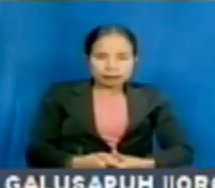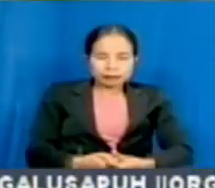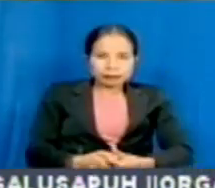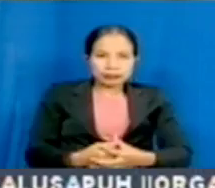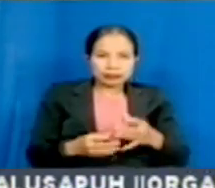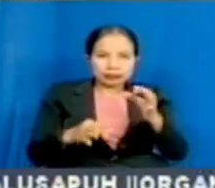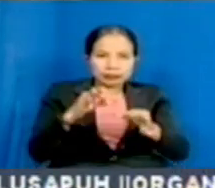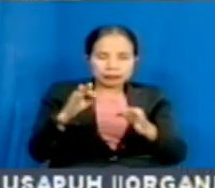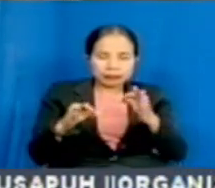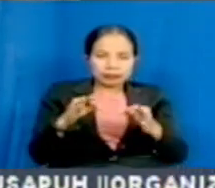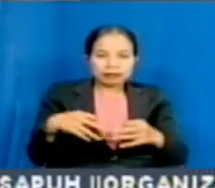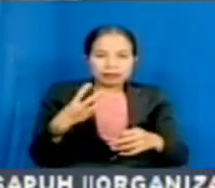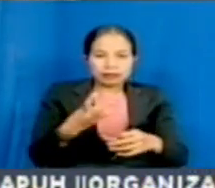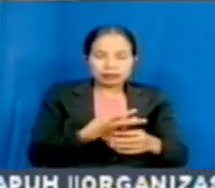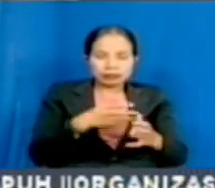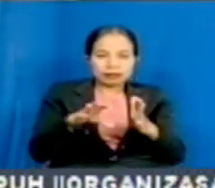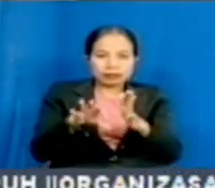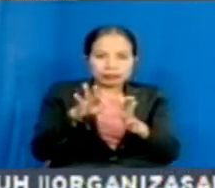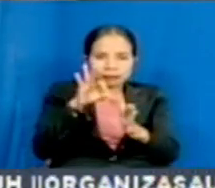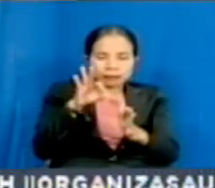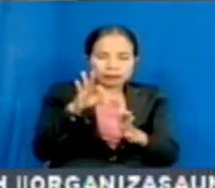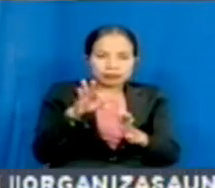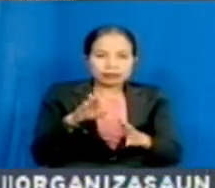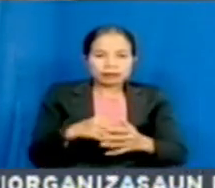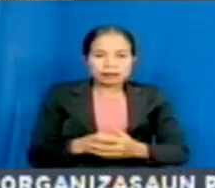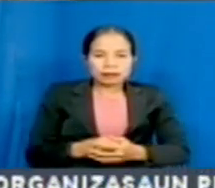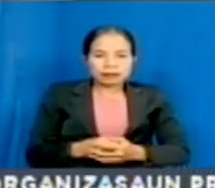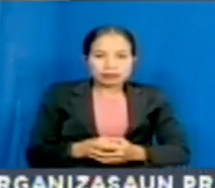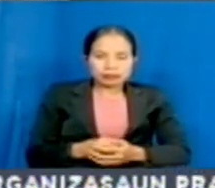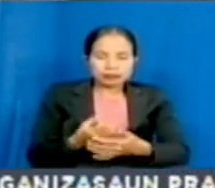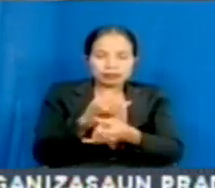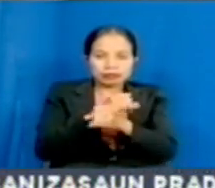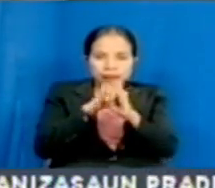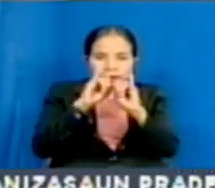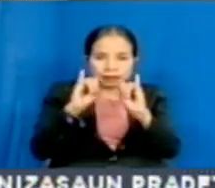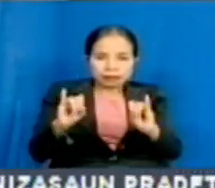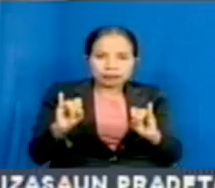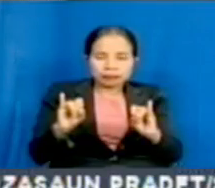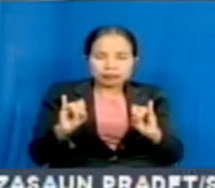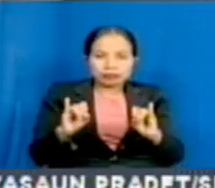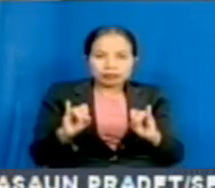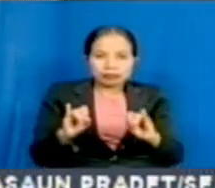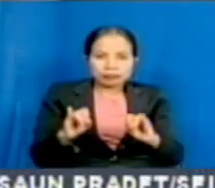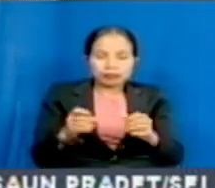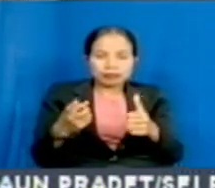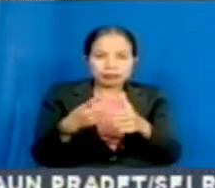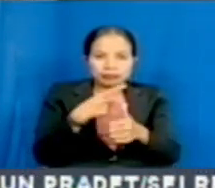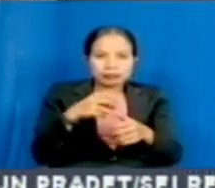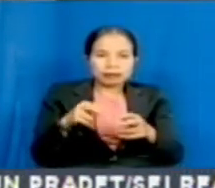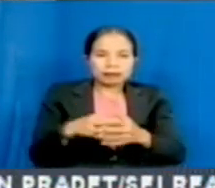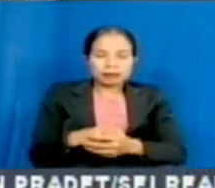Quando ita retantiana itenia be ukurasika, itenia primeiro mak tem que